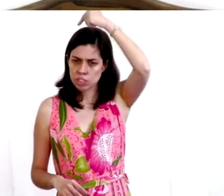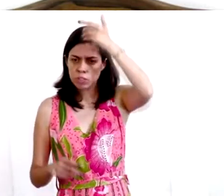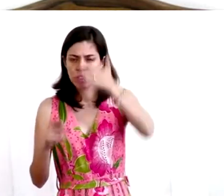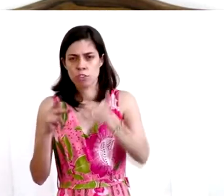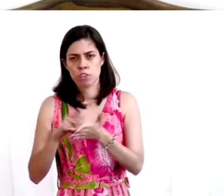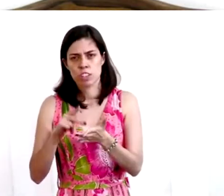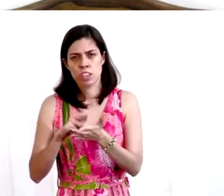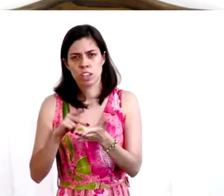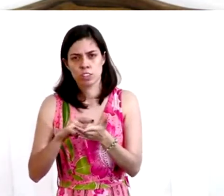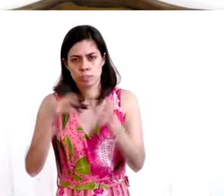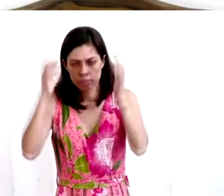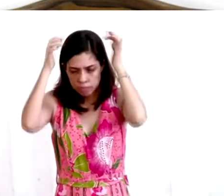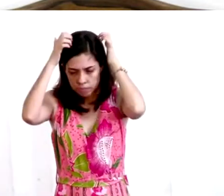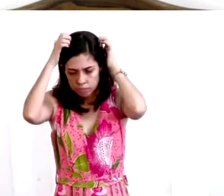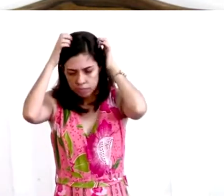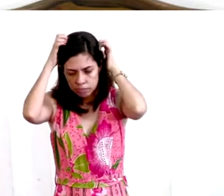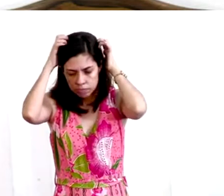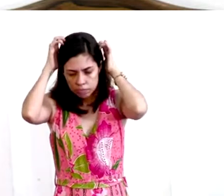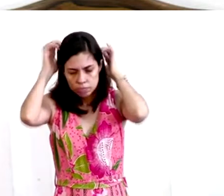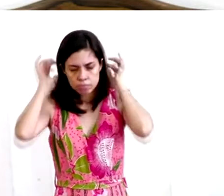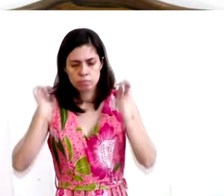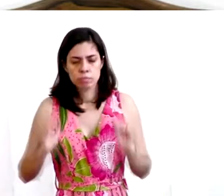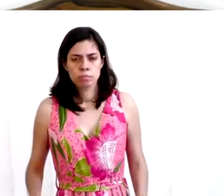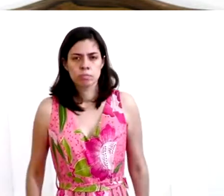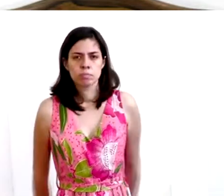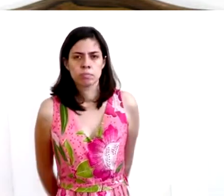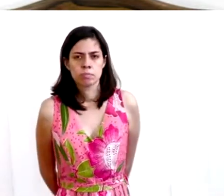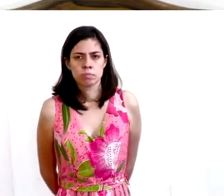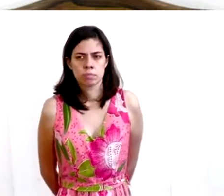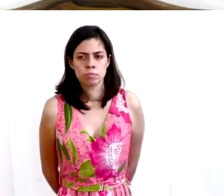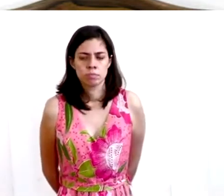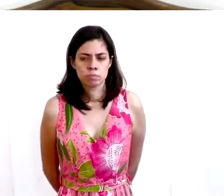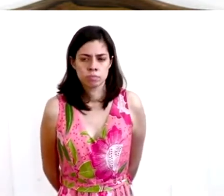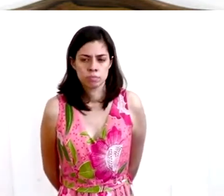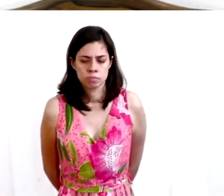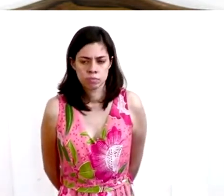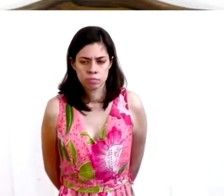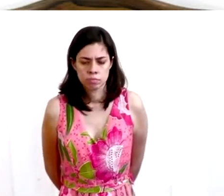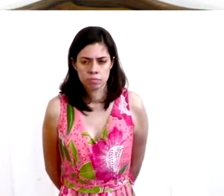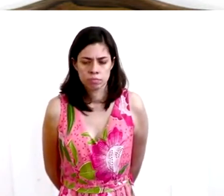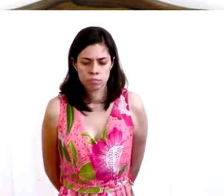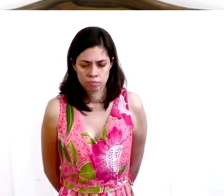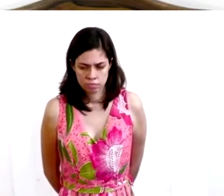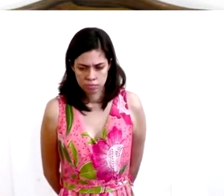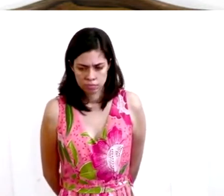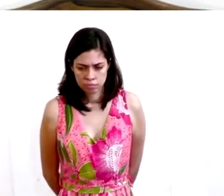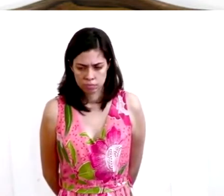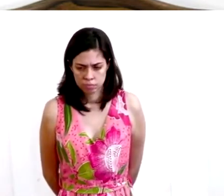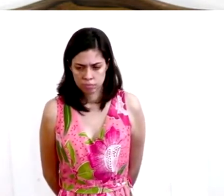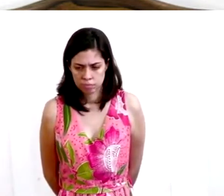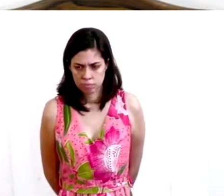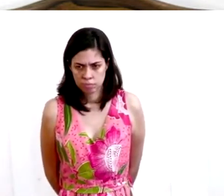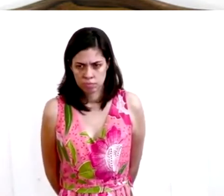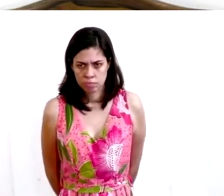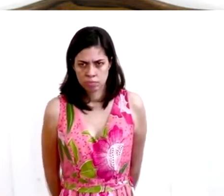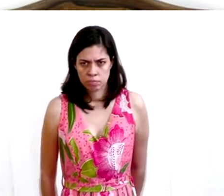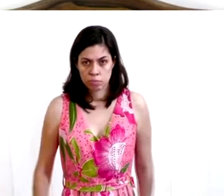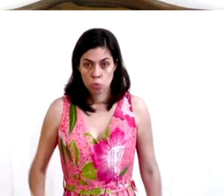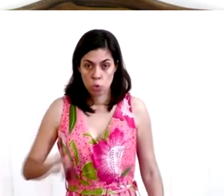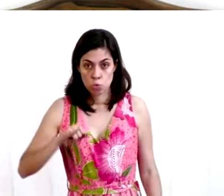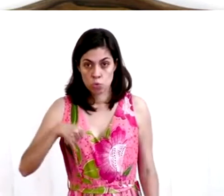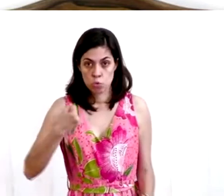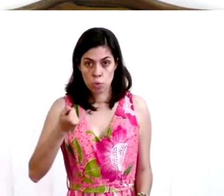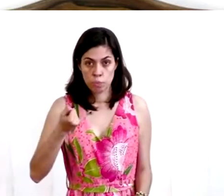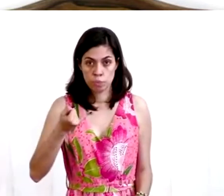dizer, olha, João Batista viu isso. Ele viu isso quando Jesus se aproximou para ser batizado